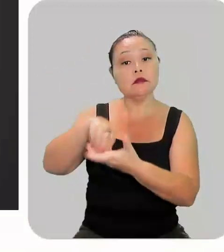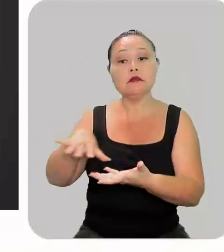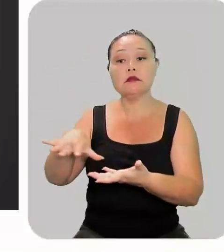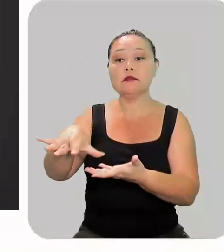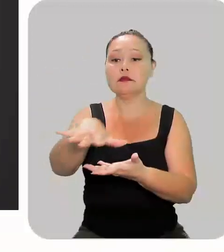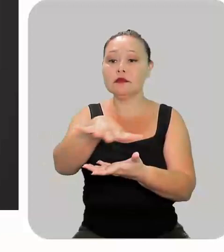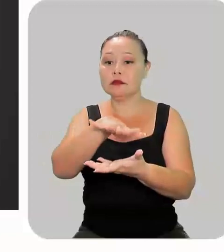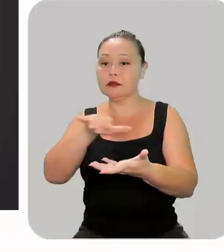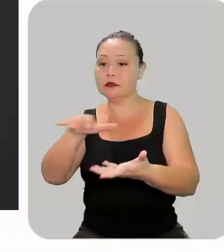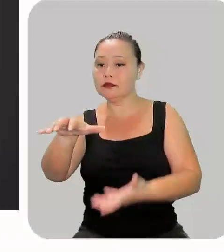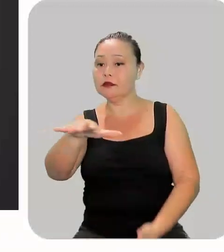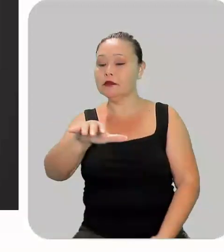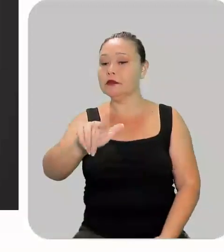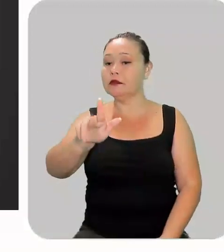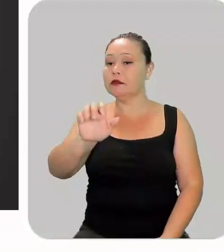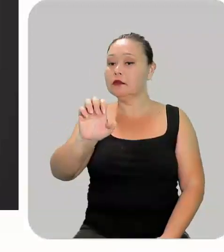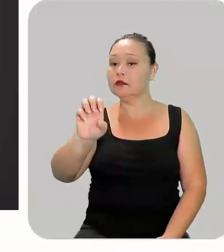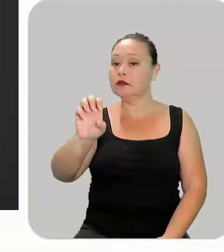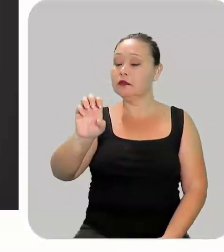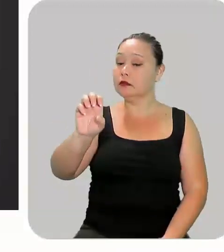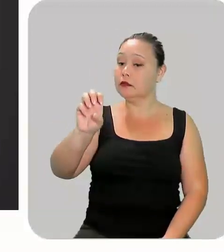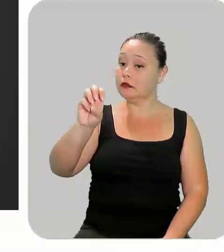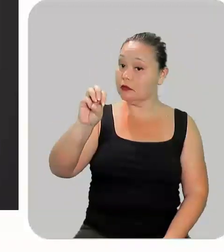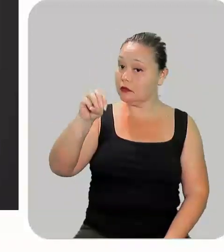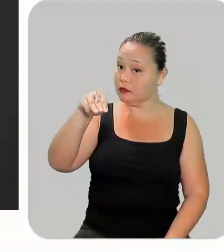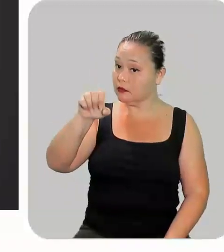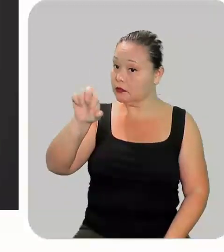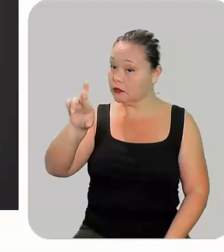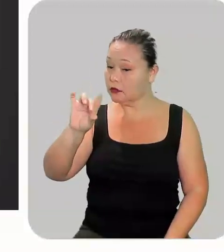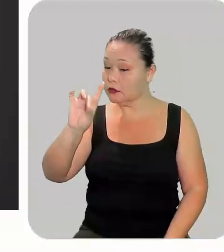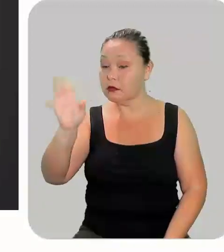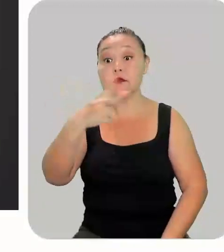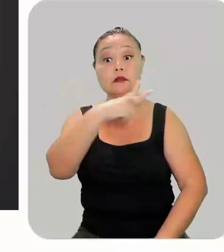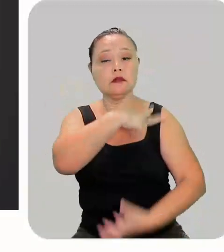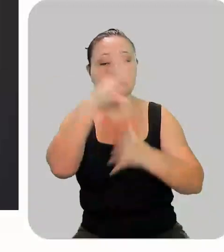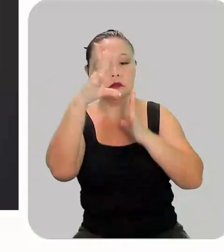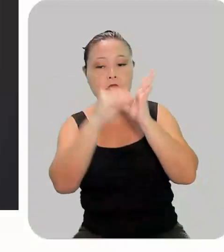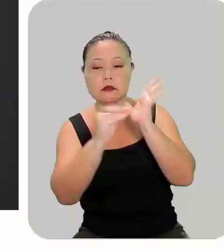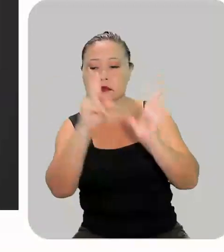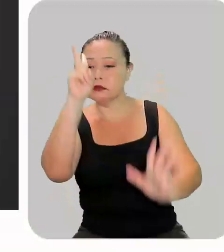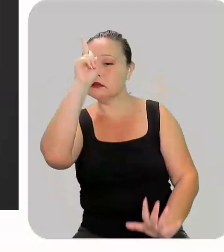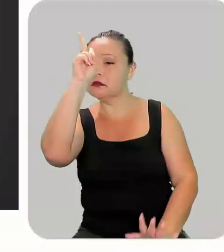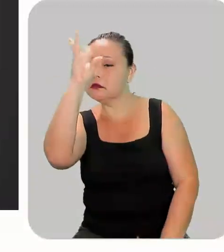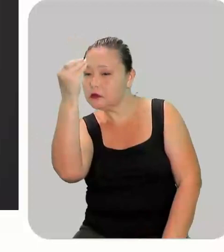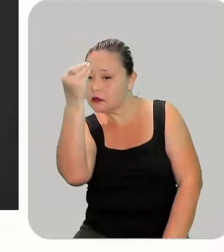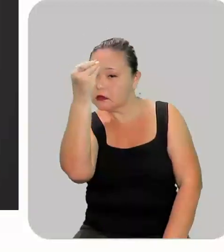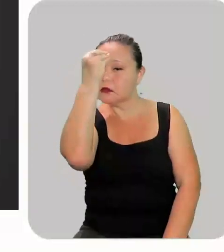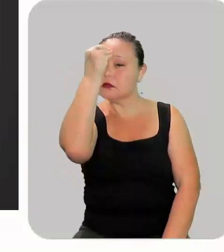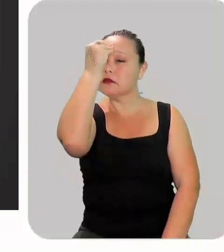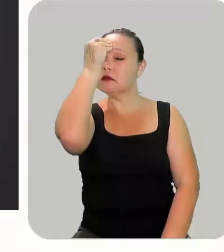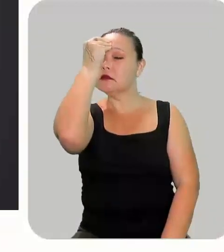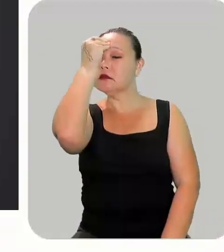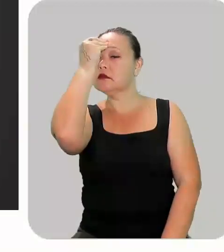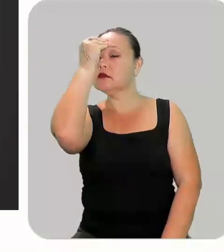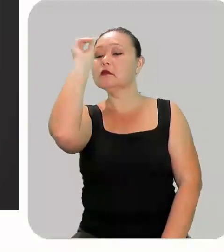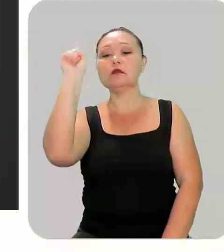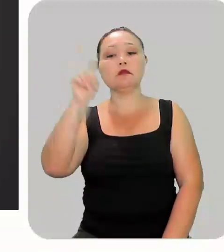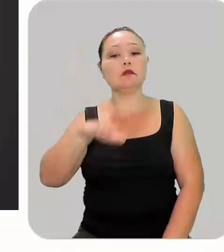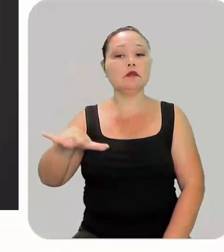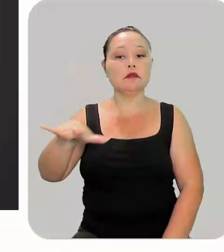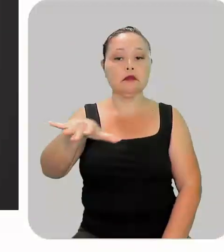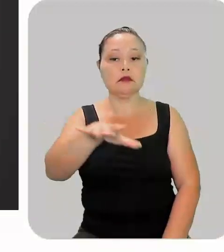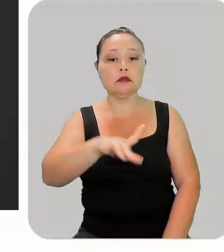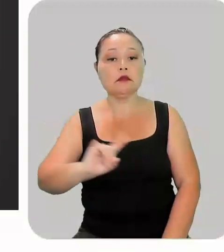da geometria espacial. Então, conteúdo do segundão aí, relembra, né? Toda a unidade 2 do segundo ano foi